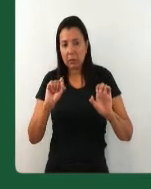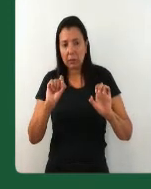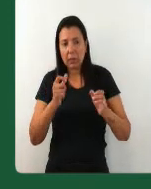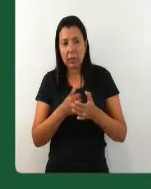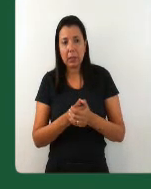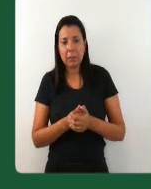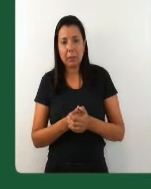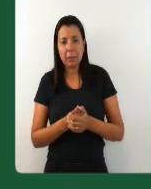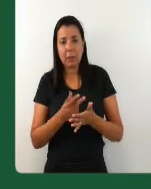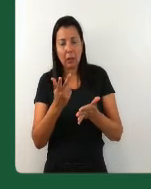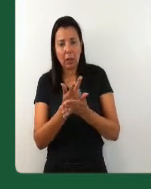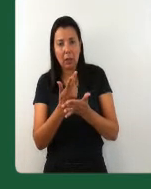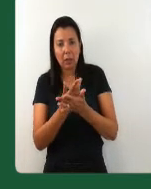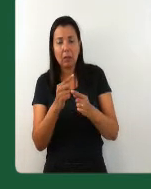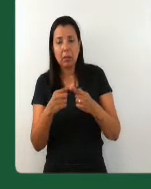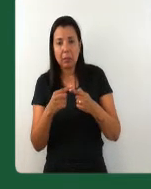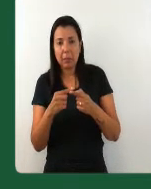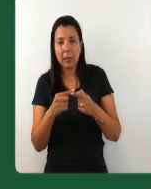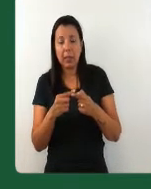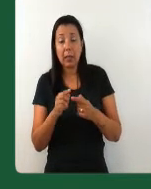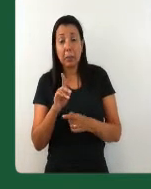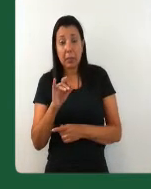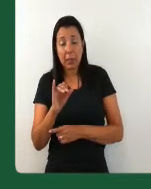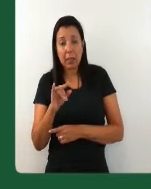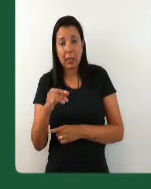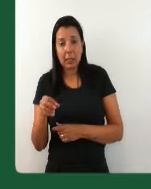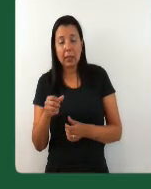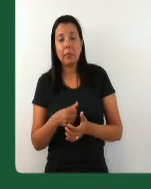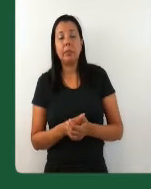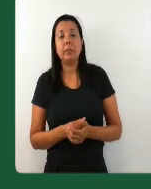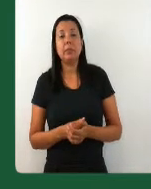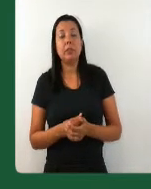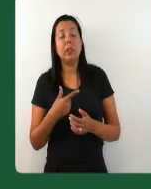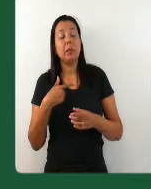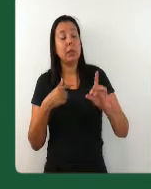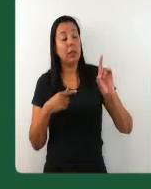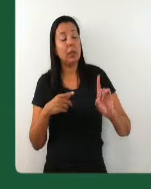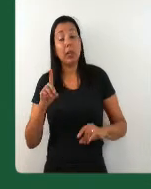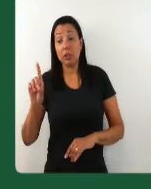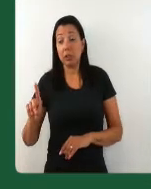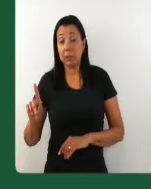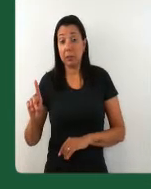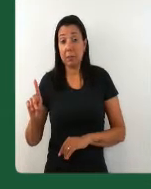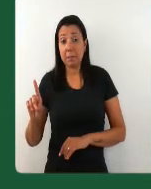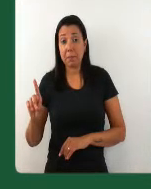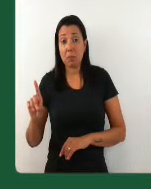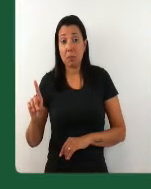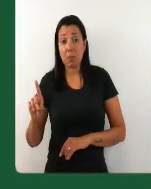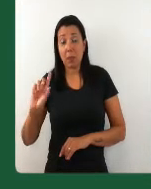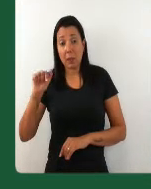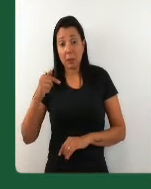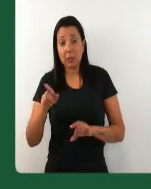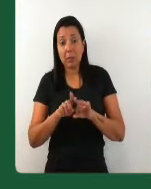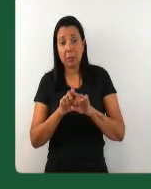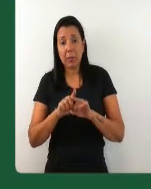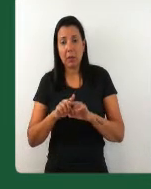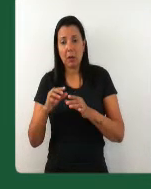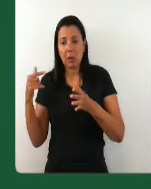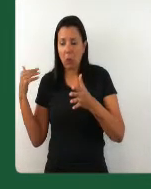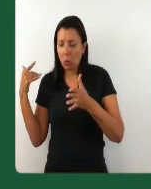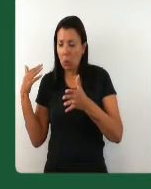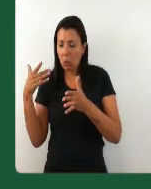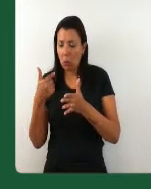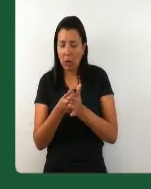da deformidade bilateral e à direita, ao decorrer dos anos, as